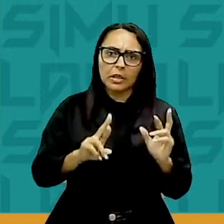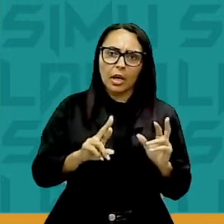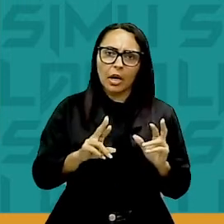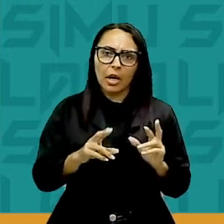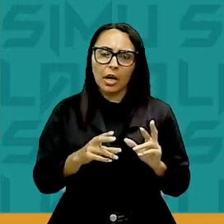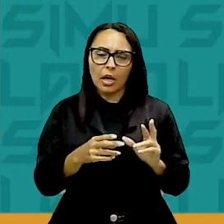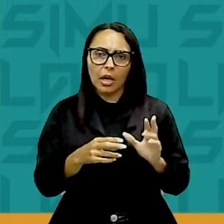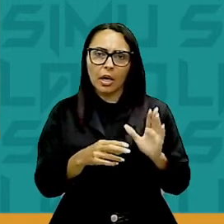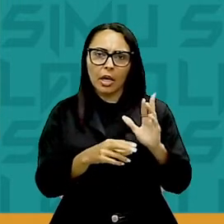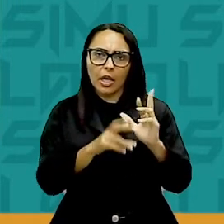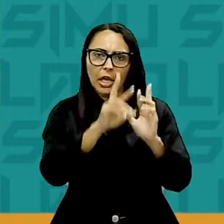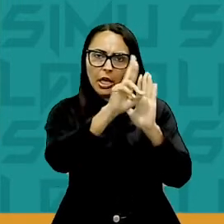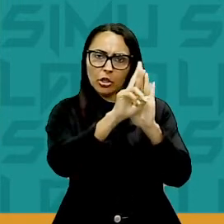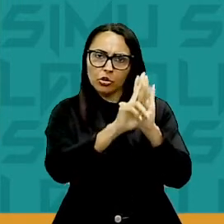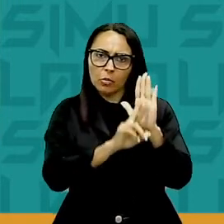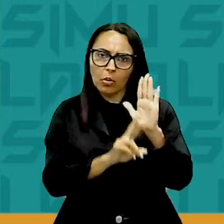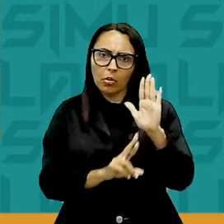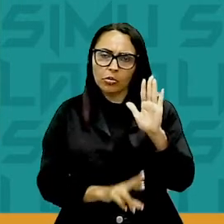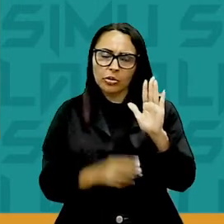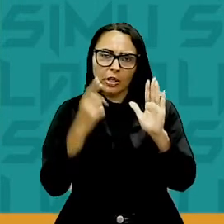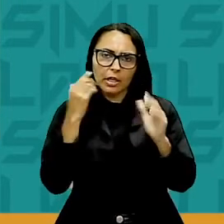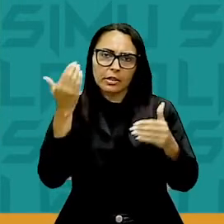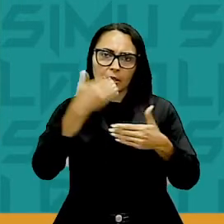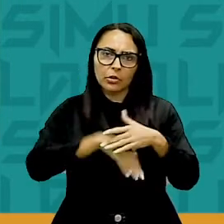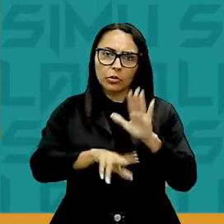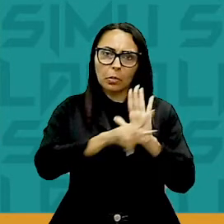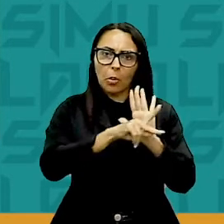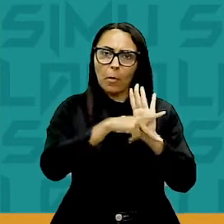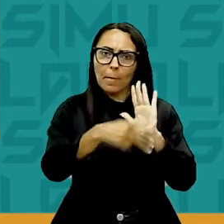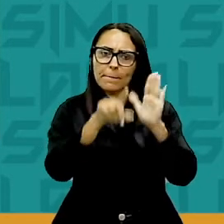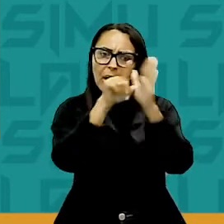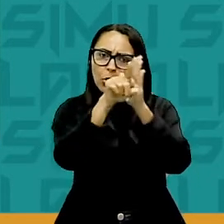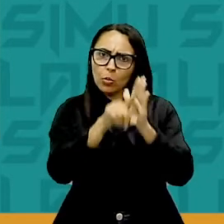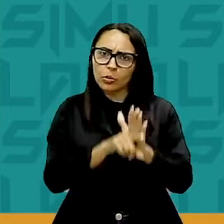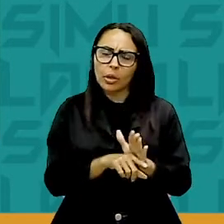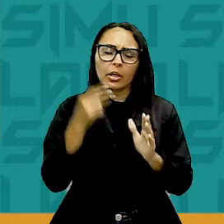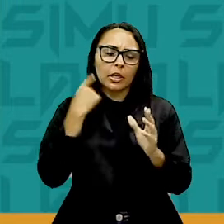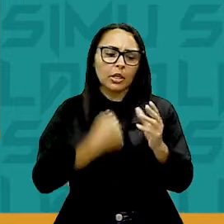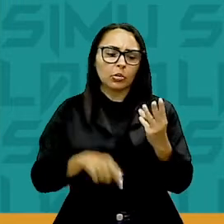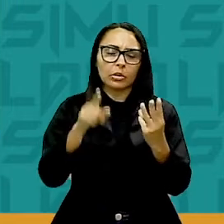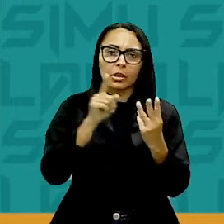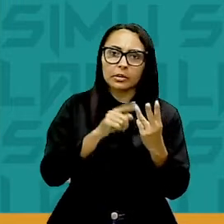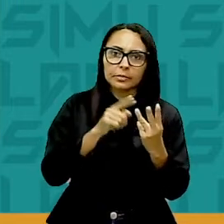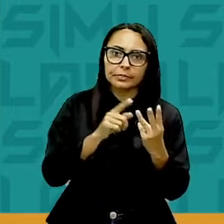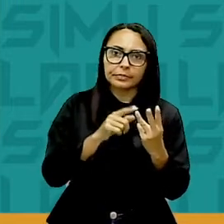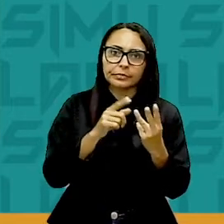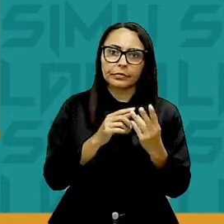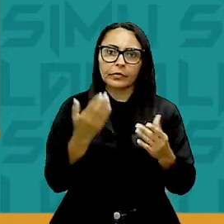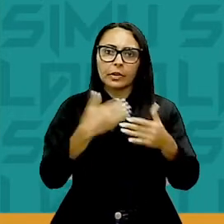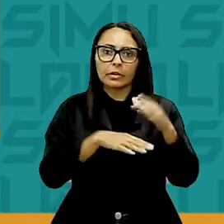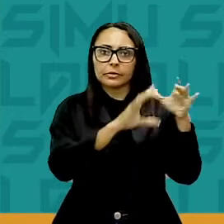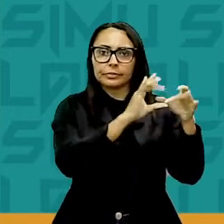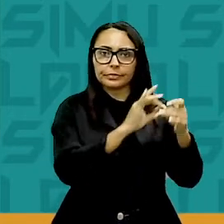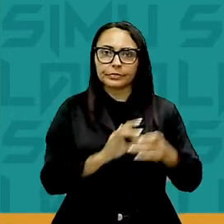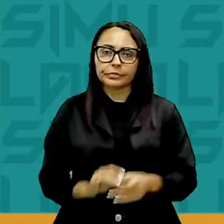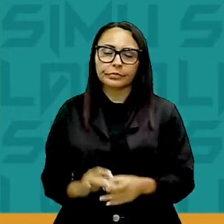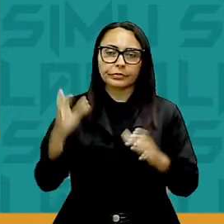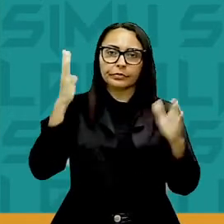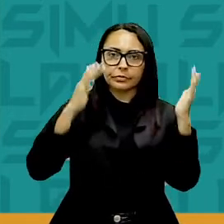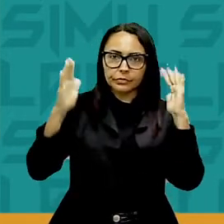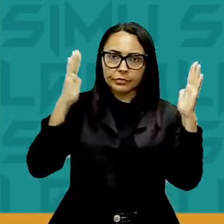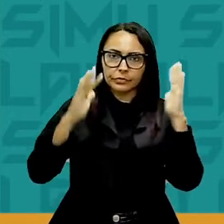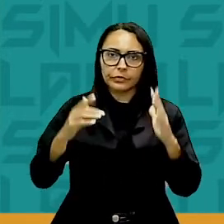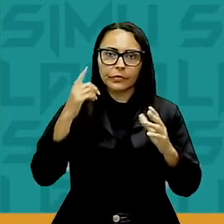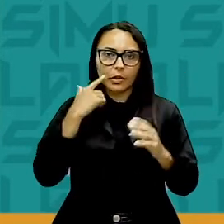dentro da própria pergunta, dentro do próprio enunciado. E o terceiro ponto é que dentro de um contexto filosófico,